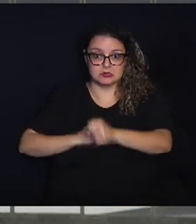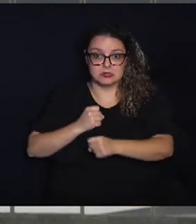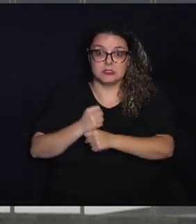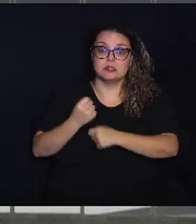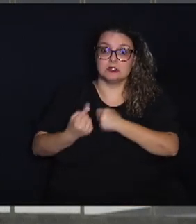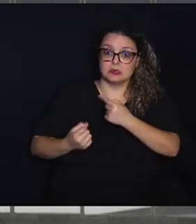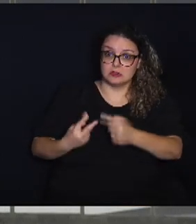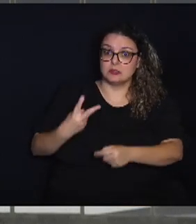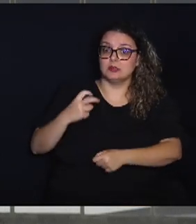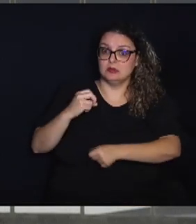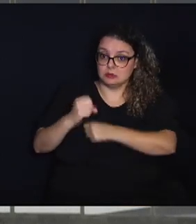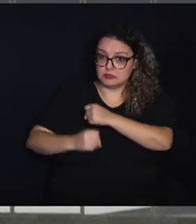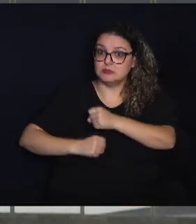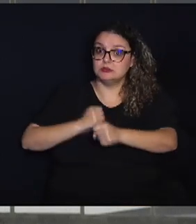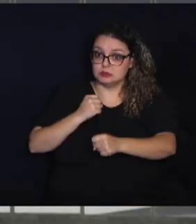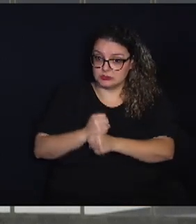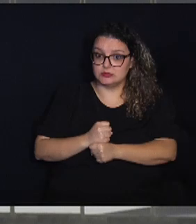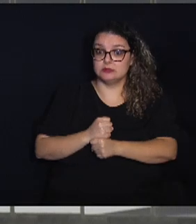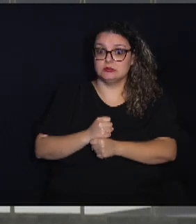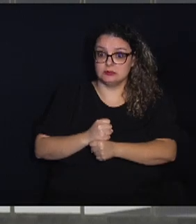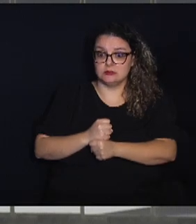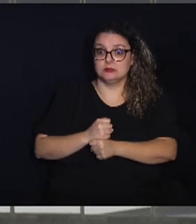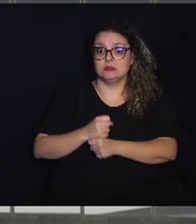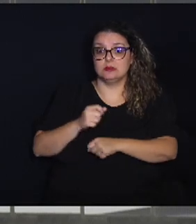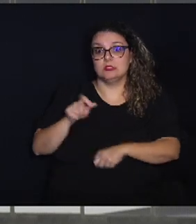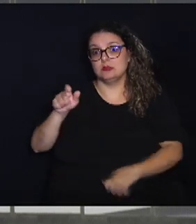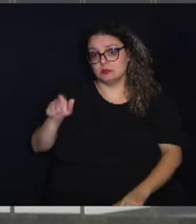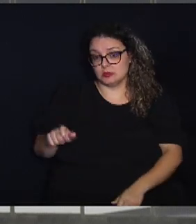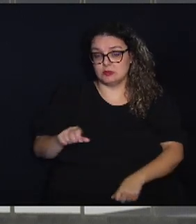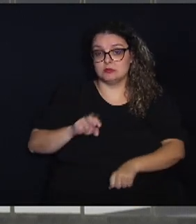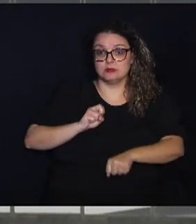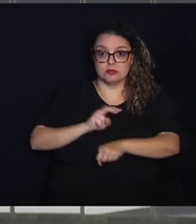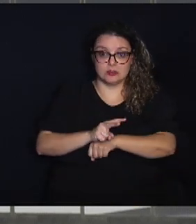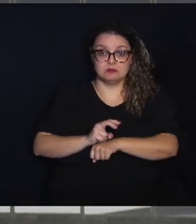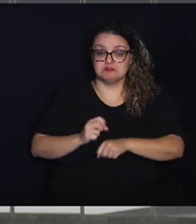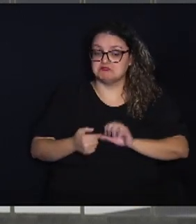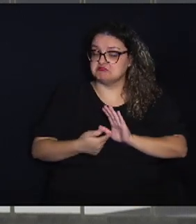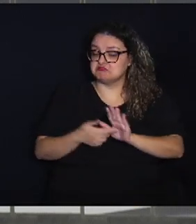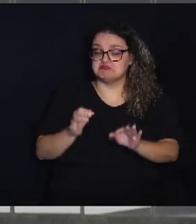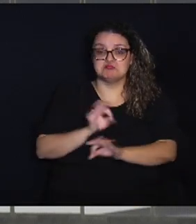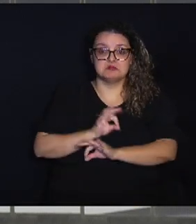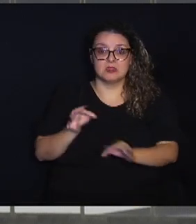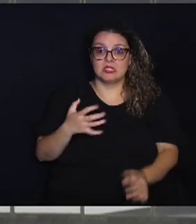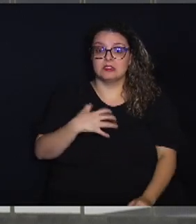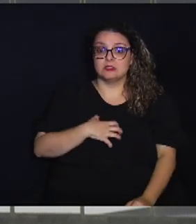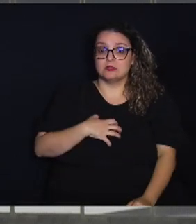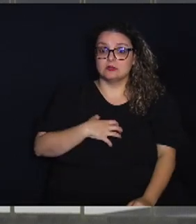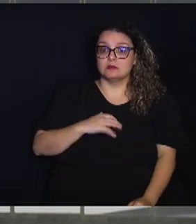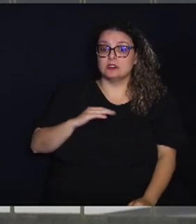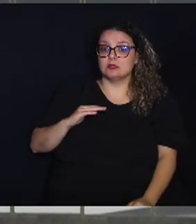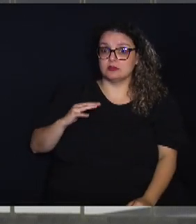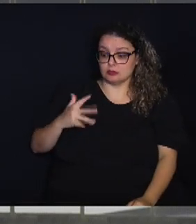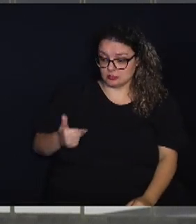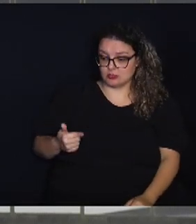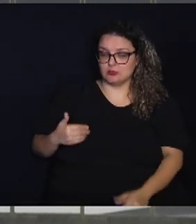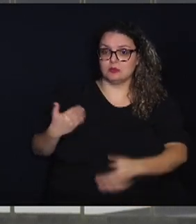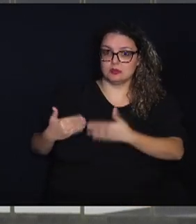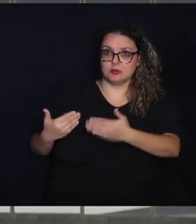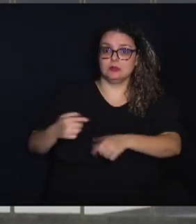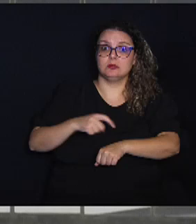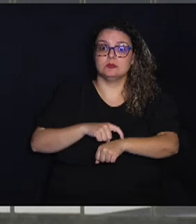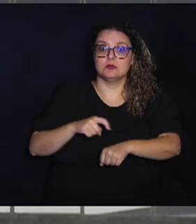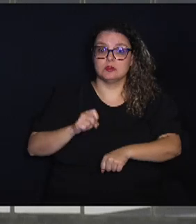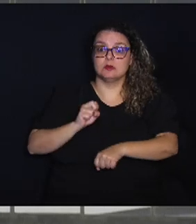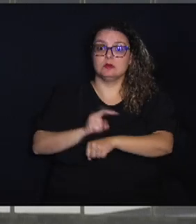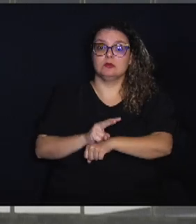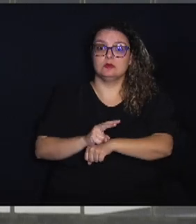até 20 anos, a pessoa portadora do vírus sem manifestar nenhum sintoma. Só que durante todo esse período de tempo, o vírus